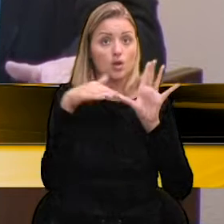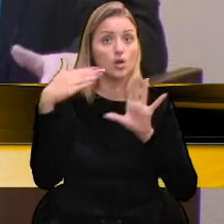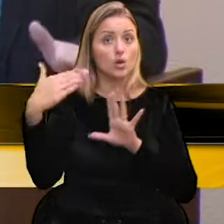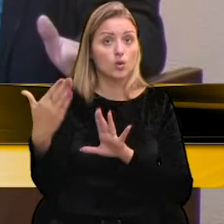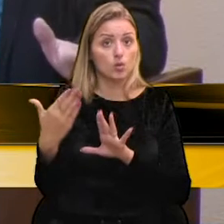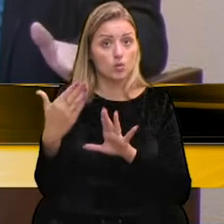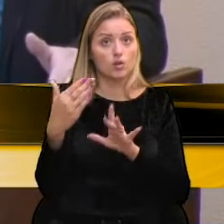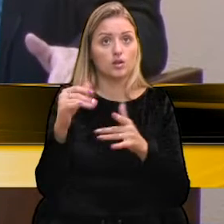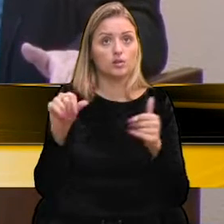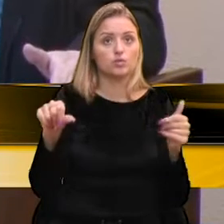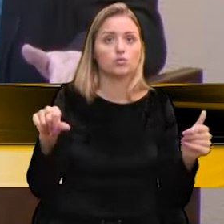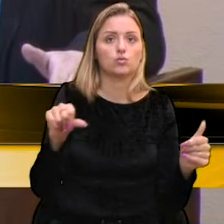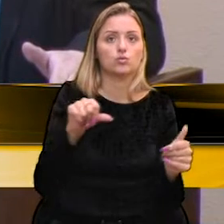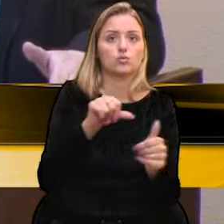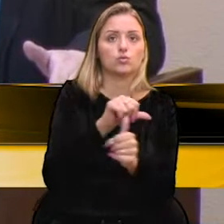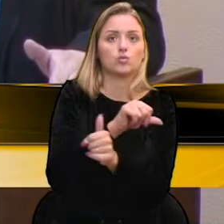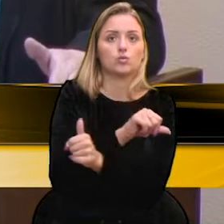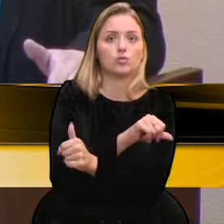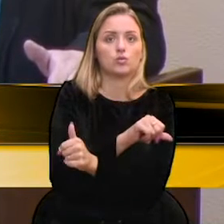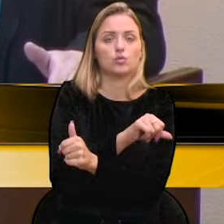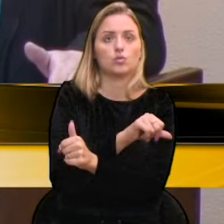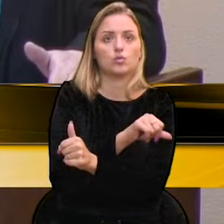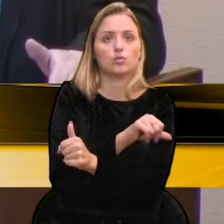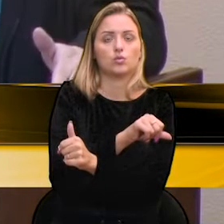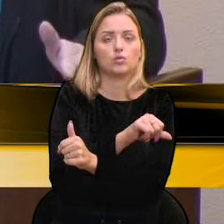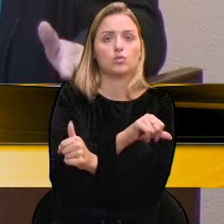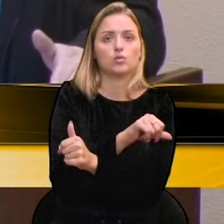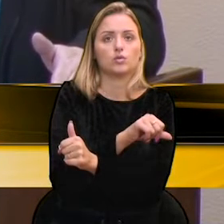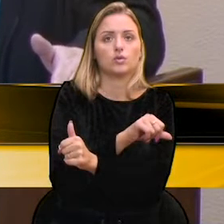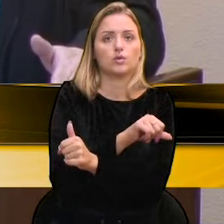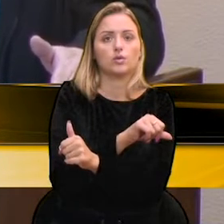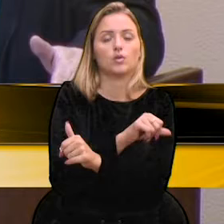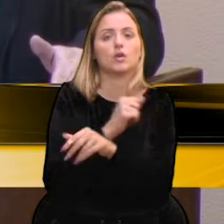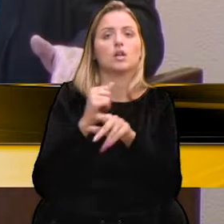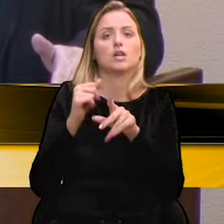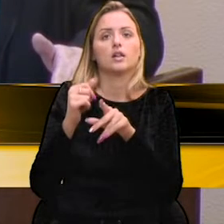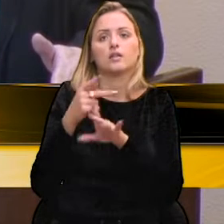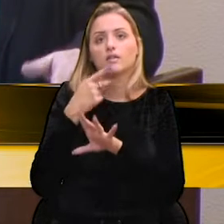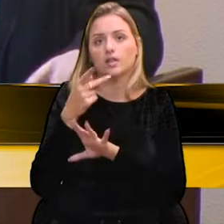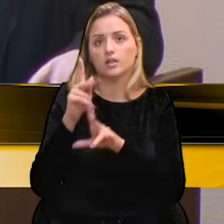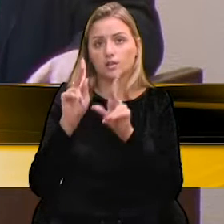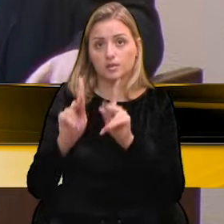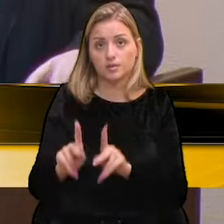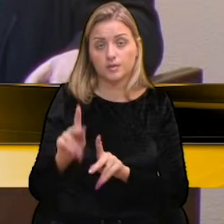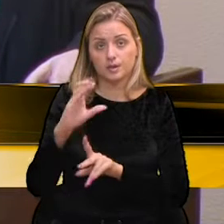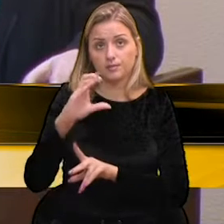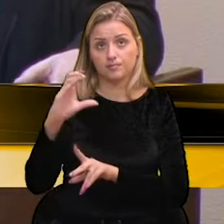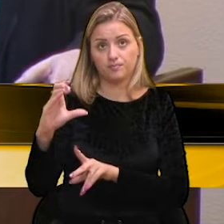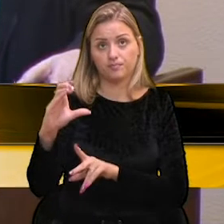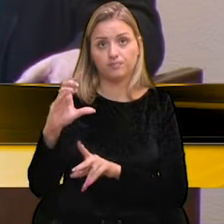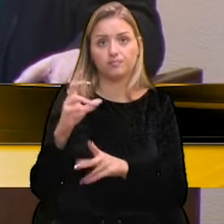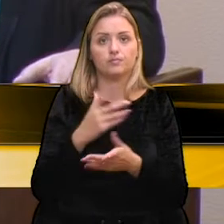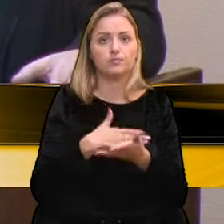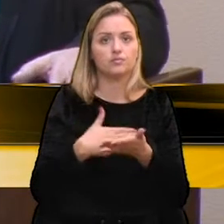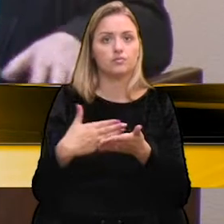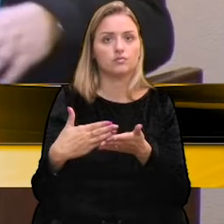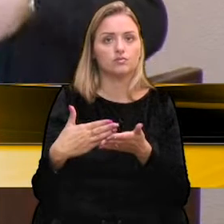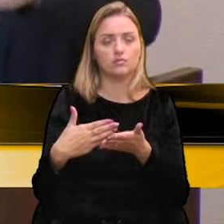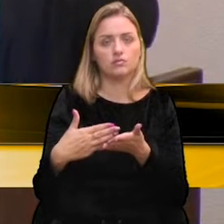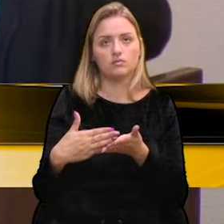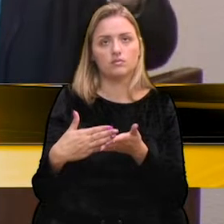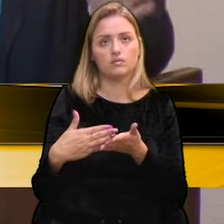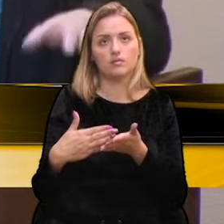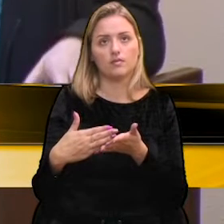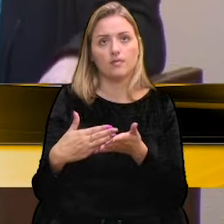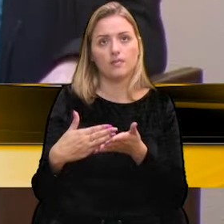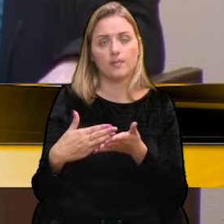se anunciou a questão de quem ocuparia os cargos principais lá, se levantou, e